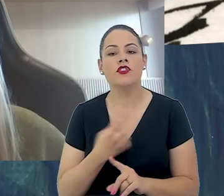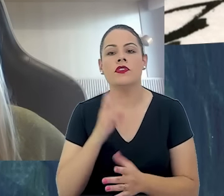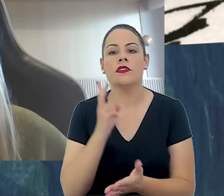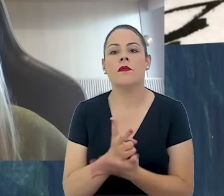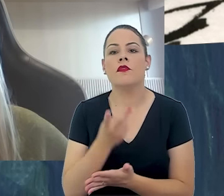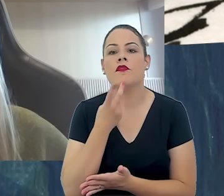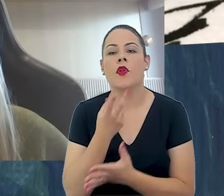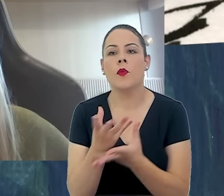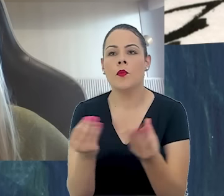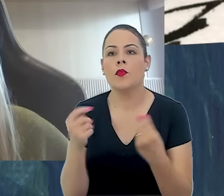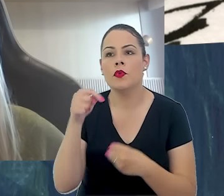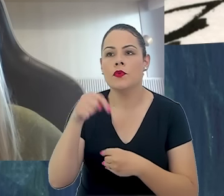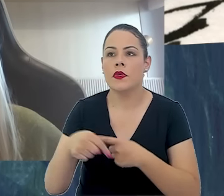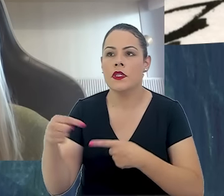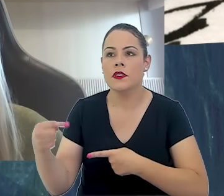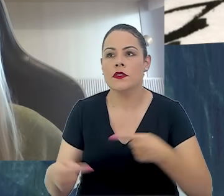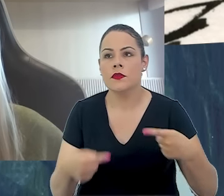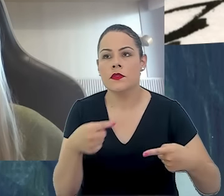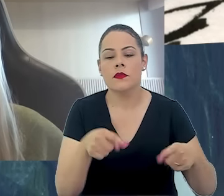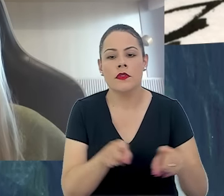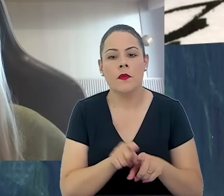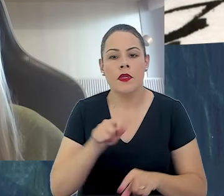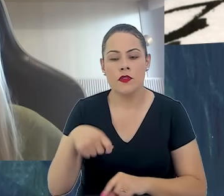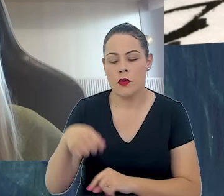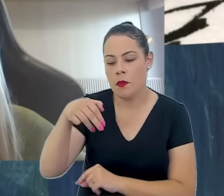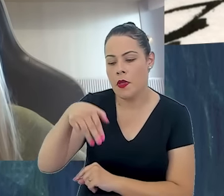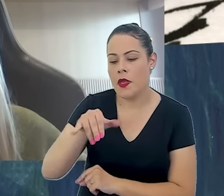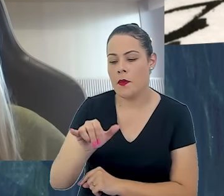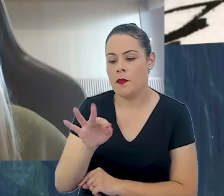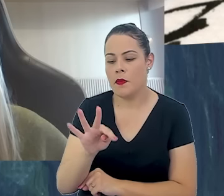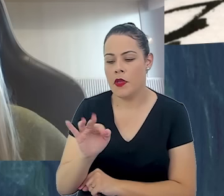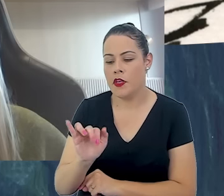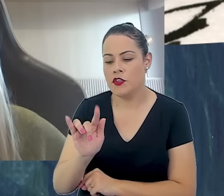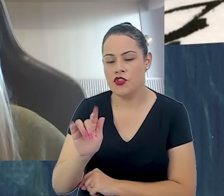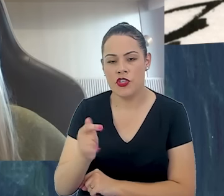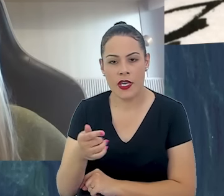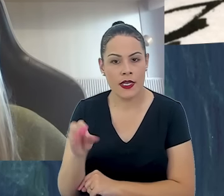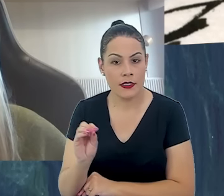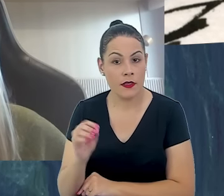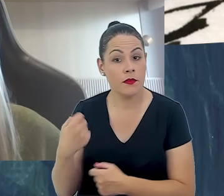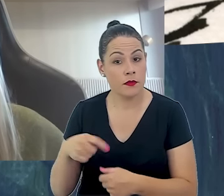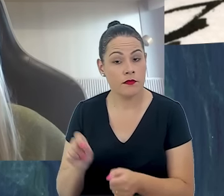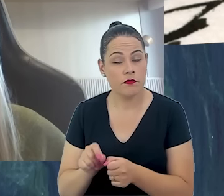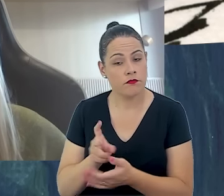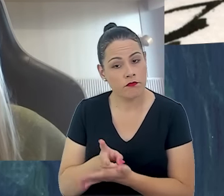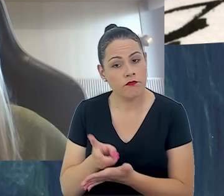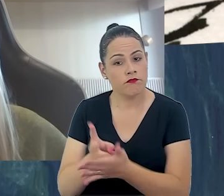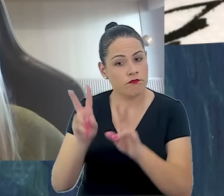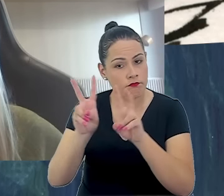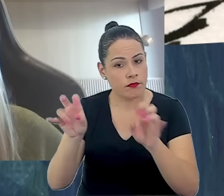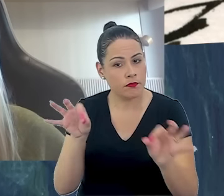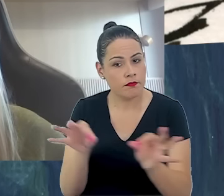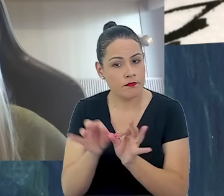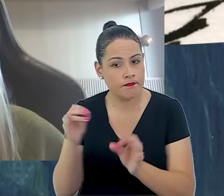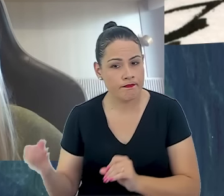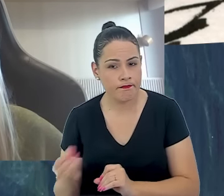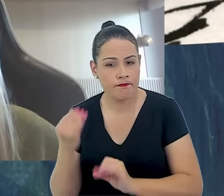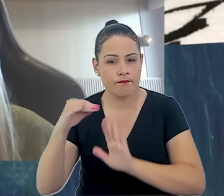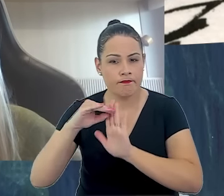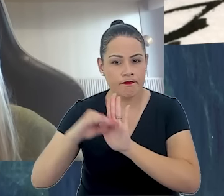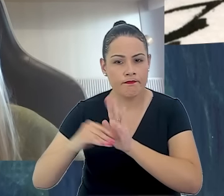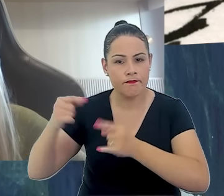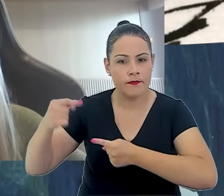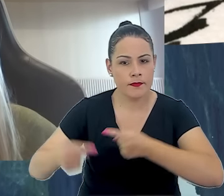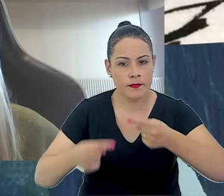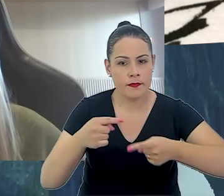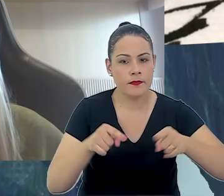Mas a gente tem falado muito, inclusive aqui nesse debate, sobre mitigação, que eu acho que deve continuar a ser um ponto importantíssimo na